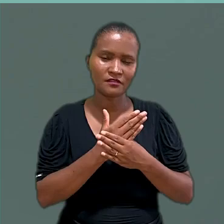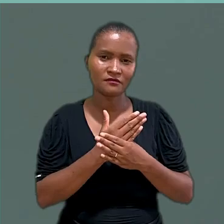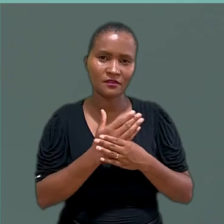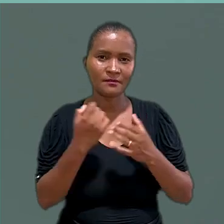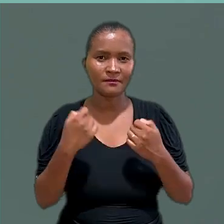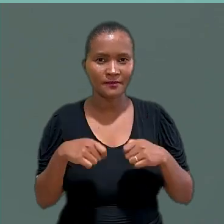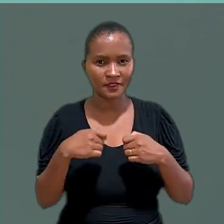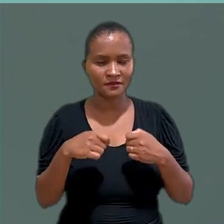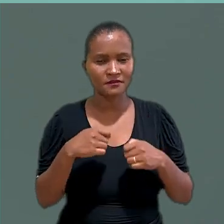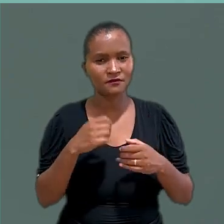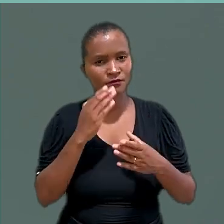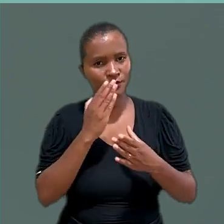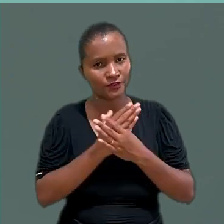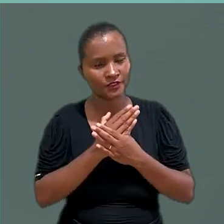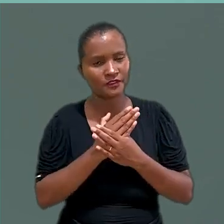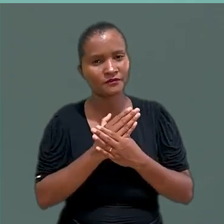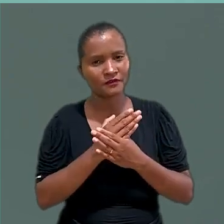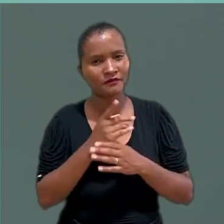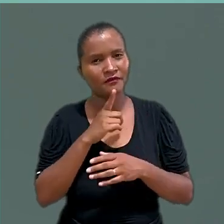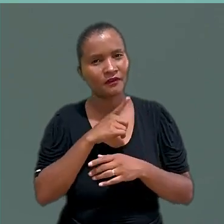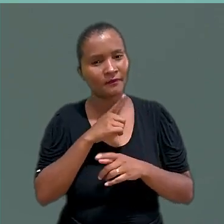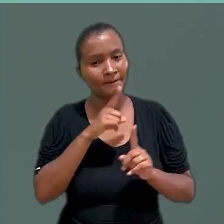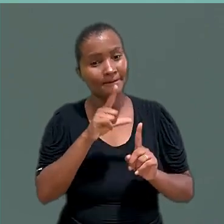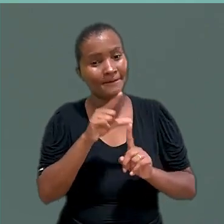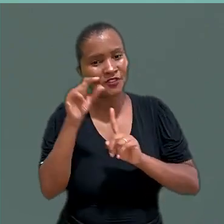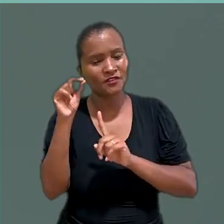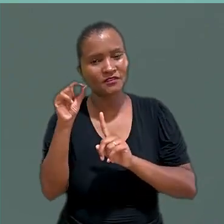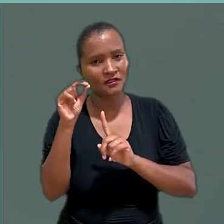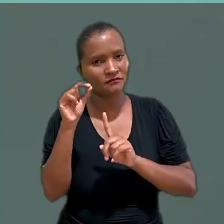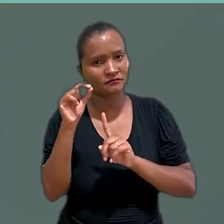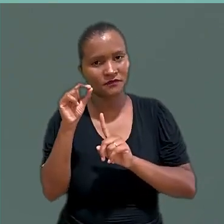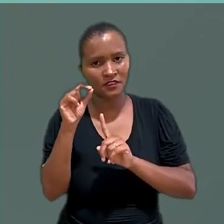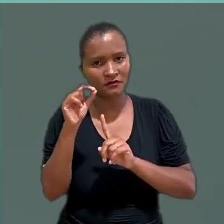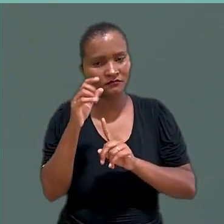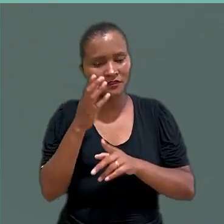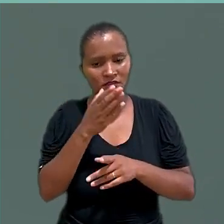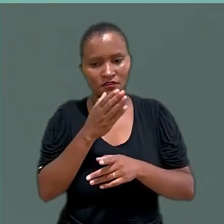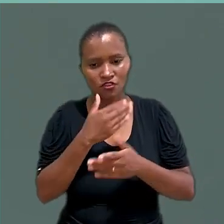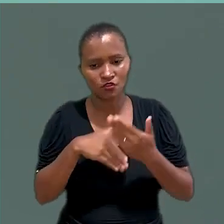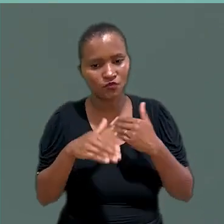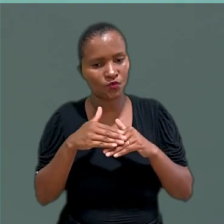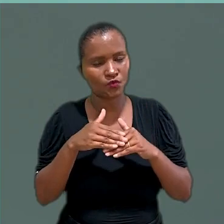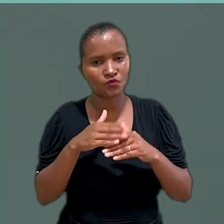É necessário que esses processos tenham a prioridade que todos os processos que